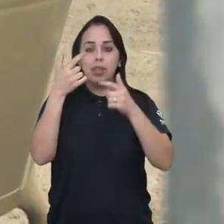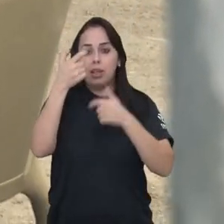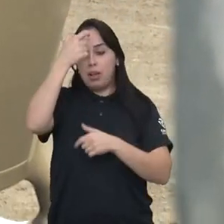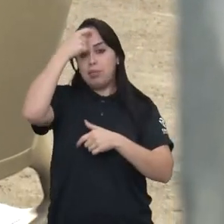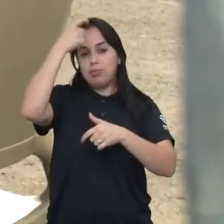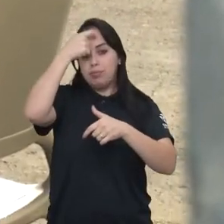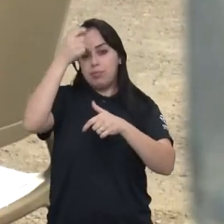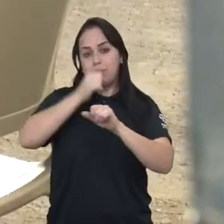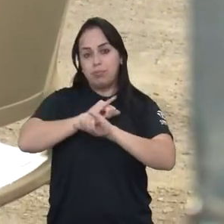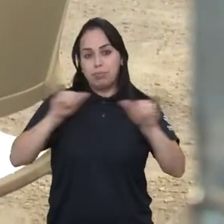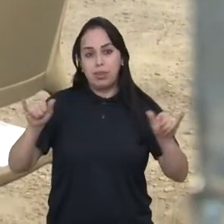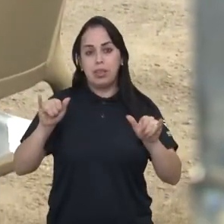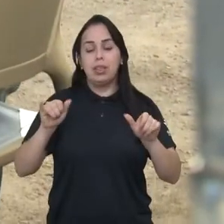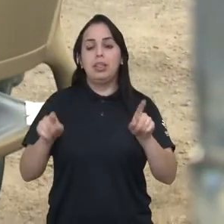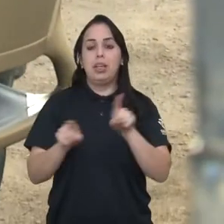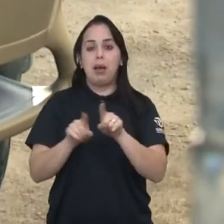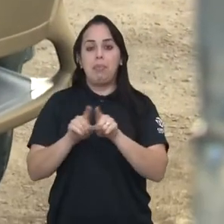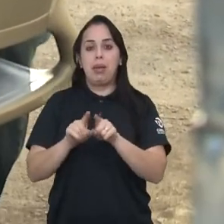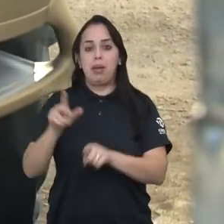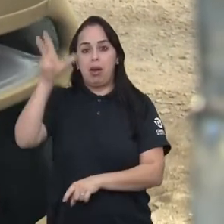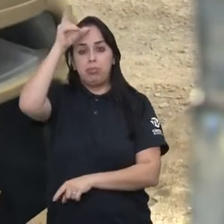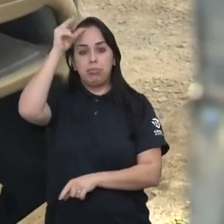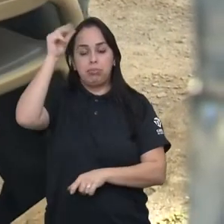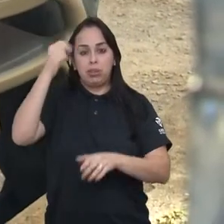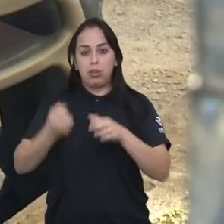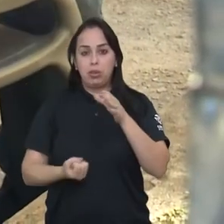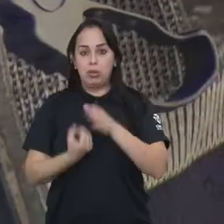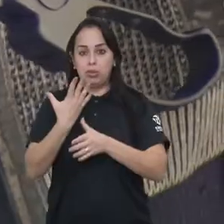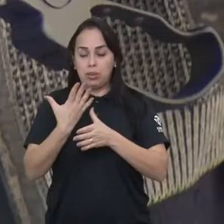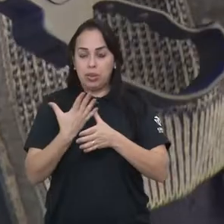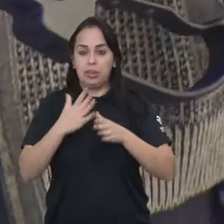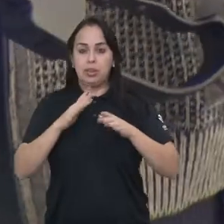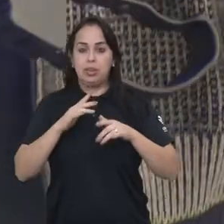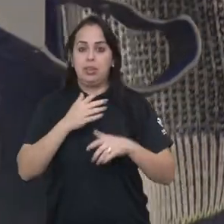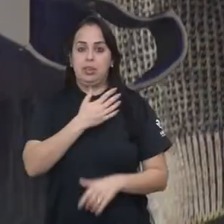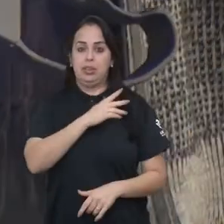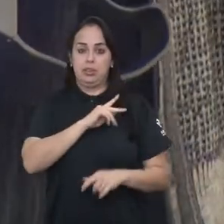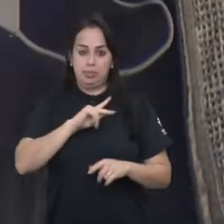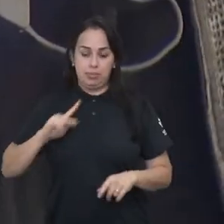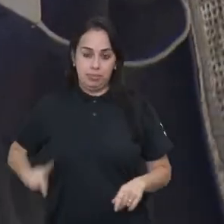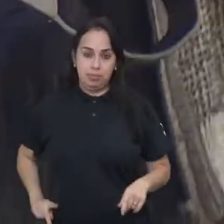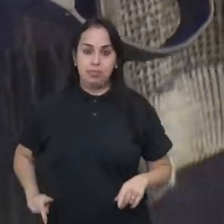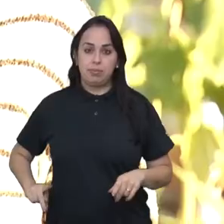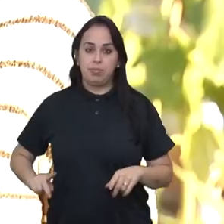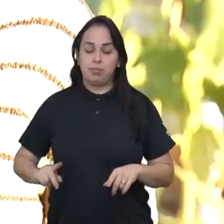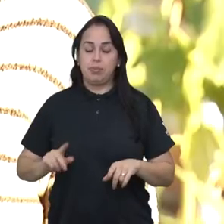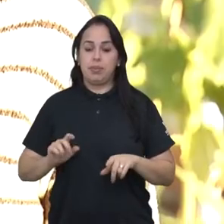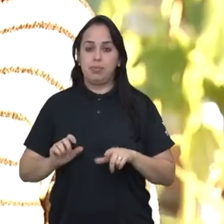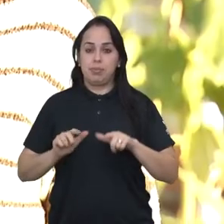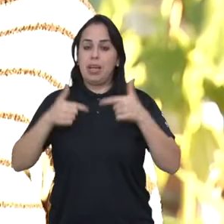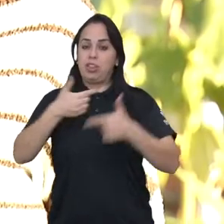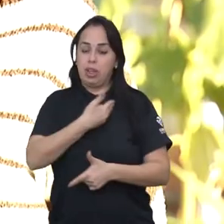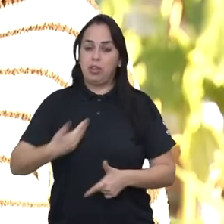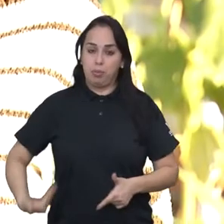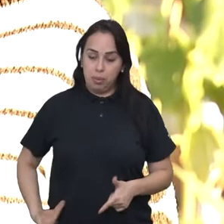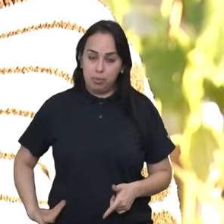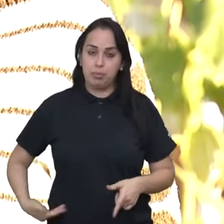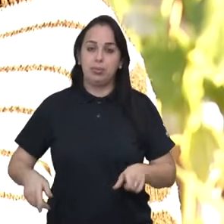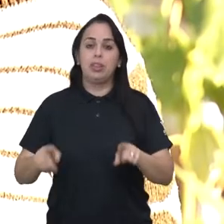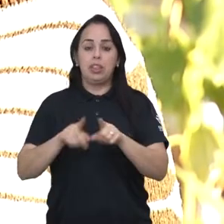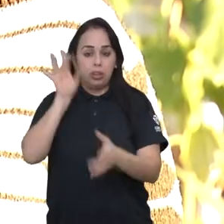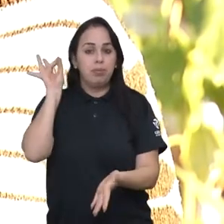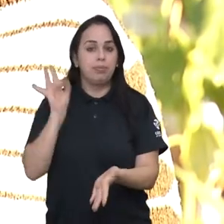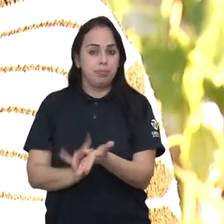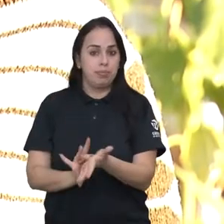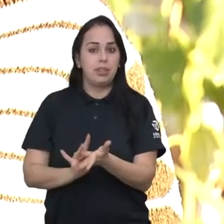que o poder público Invista na construção de uma rede de apoio integrado pautada na promoção dos idosos políticas públicas